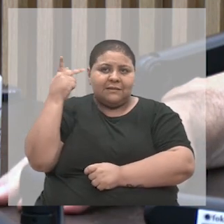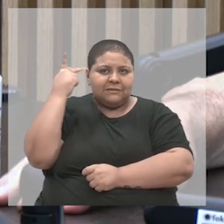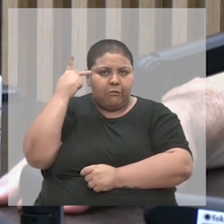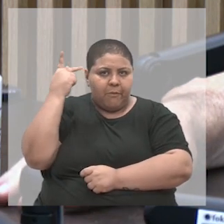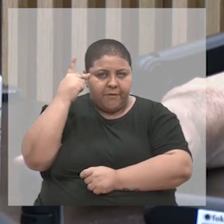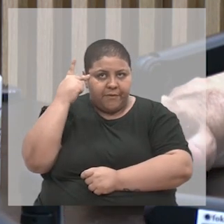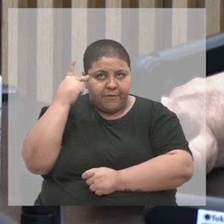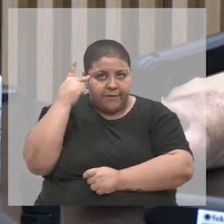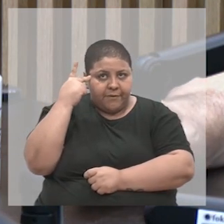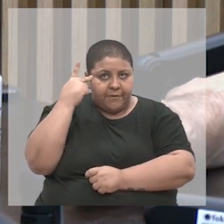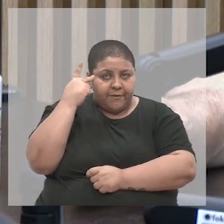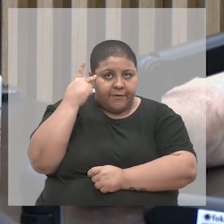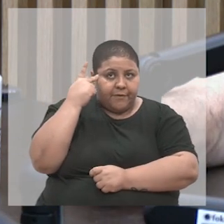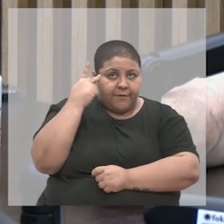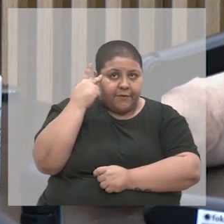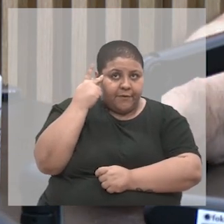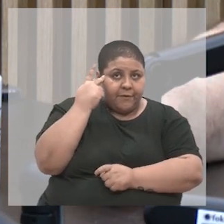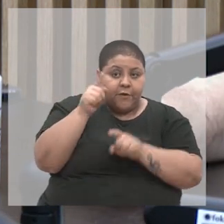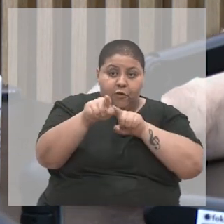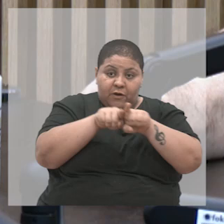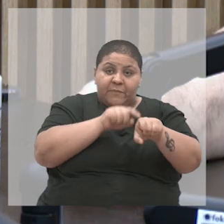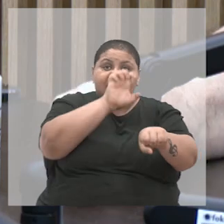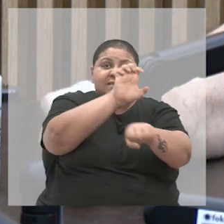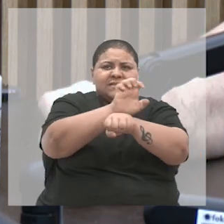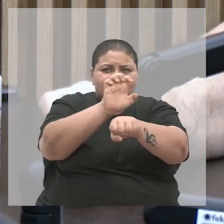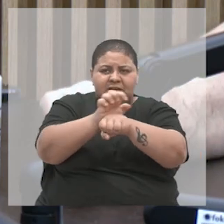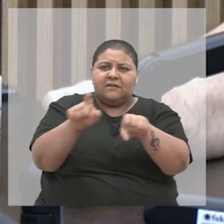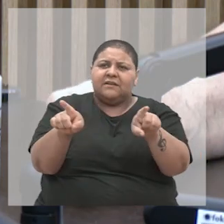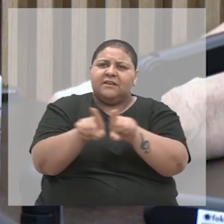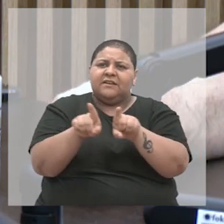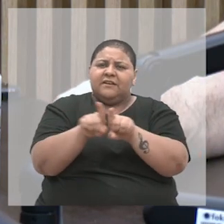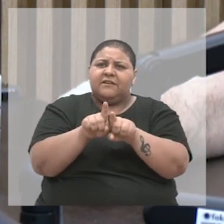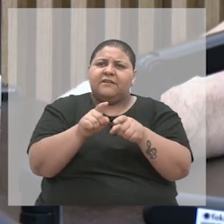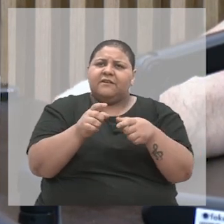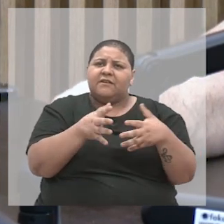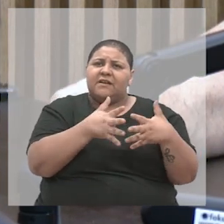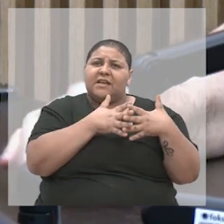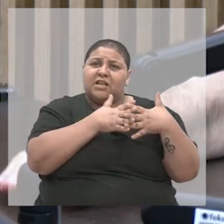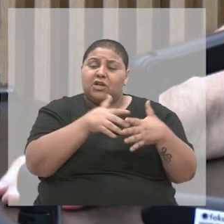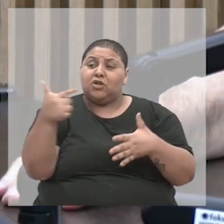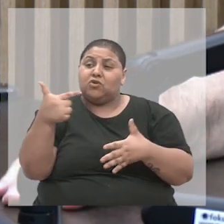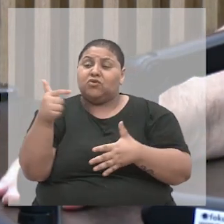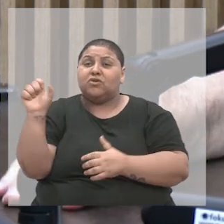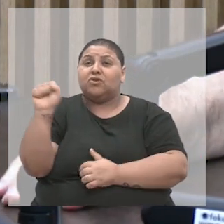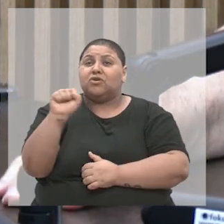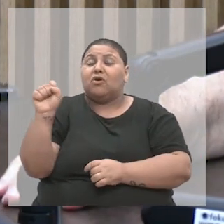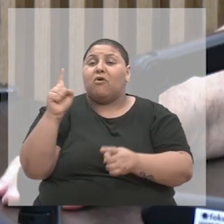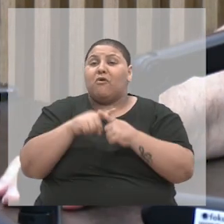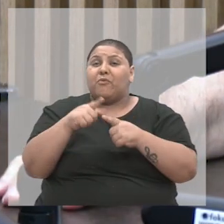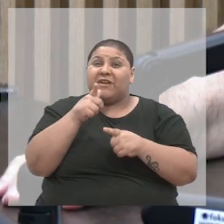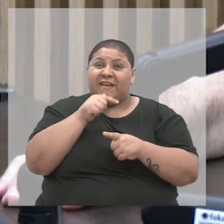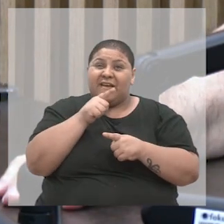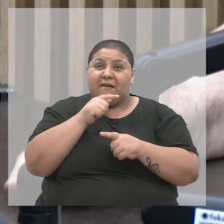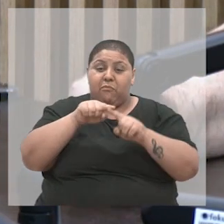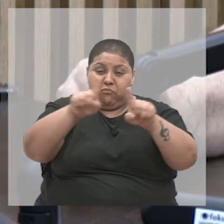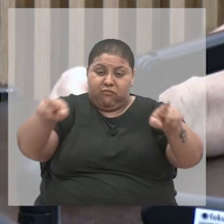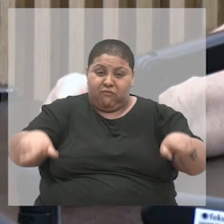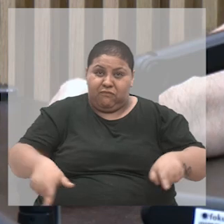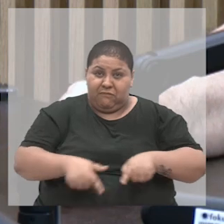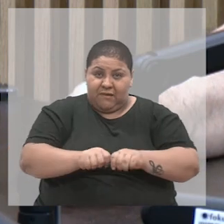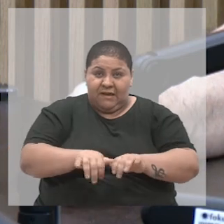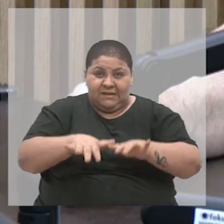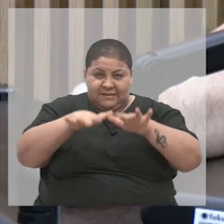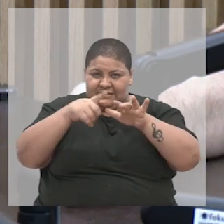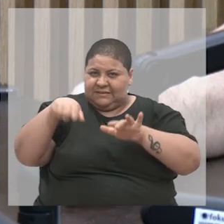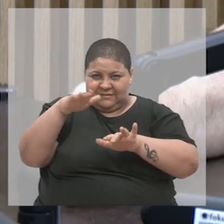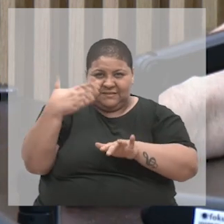o campeonato estadual, porque ficou muito atribulado tudo no segundo semestre por causa das enchentes, né? Sim. A gente